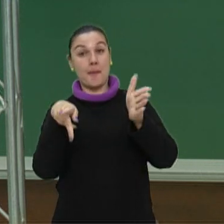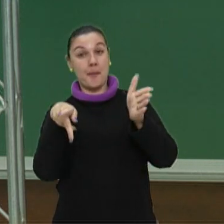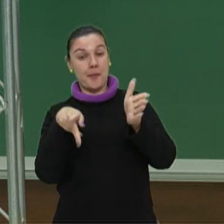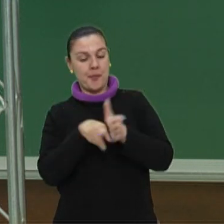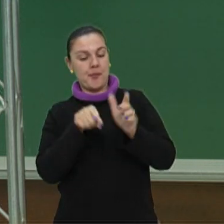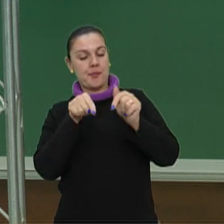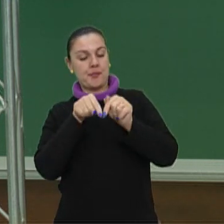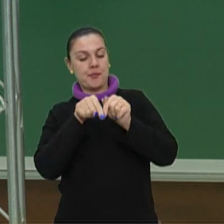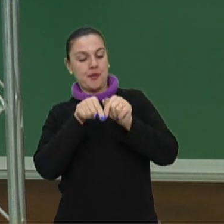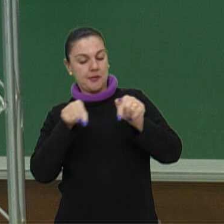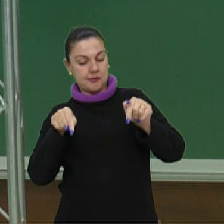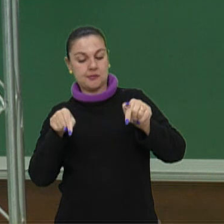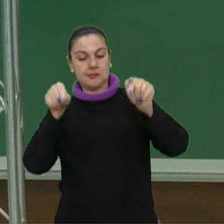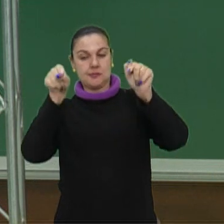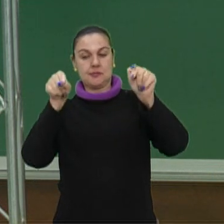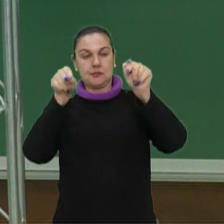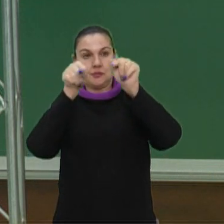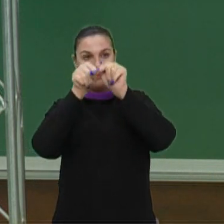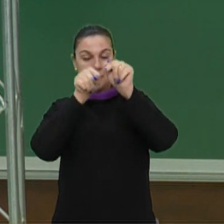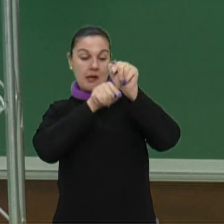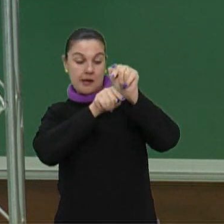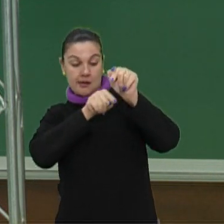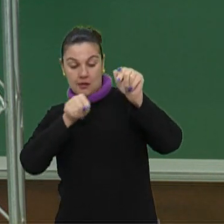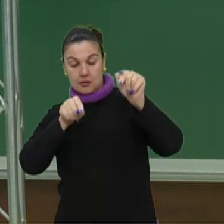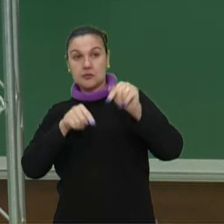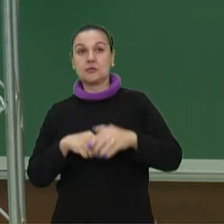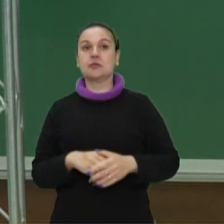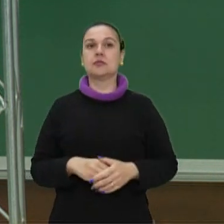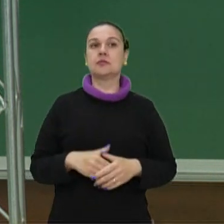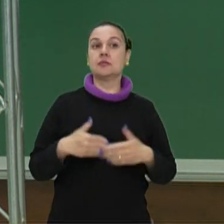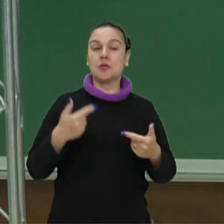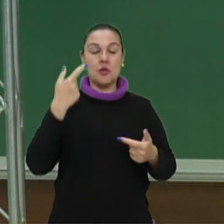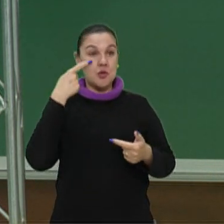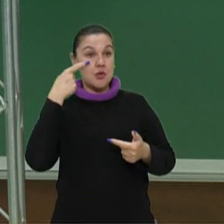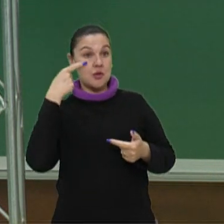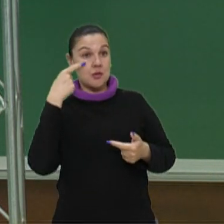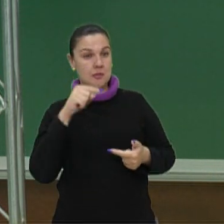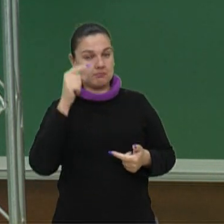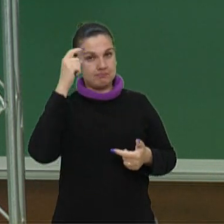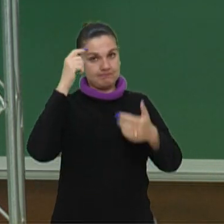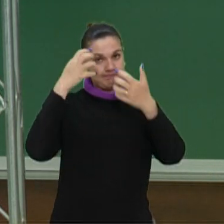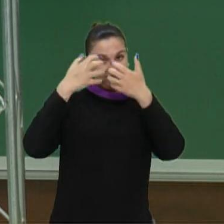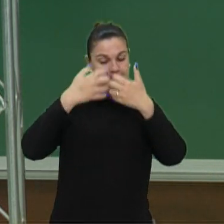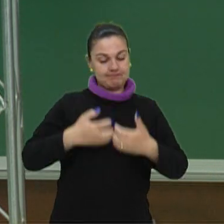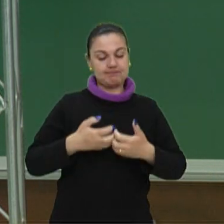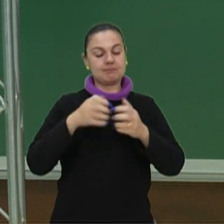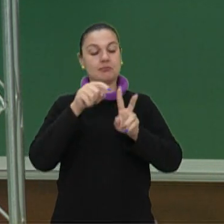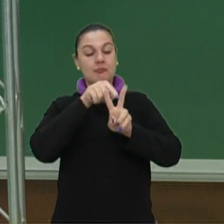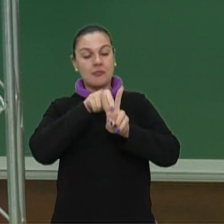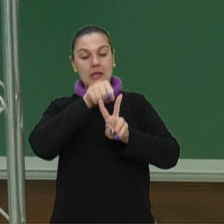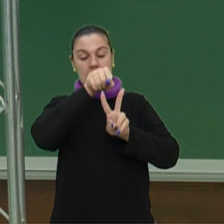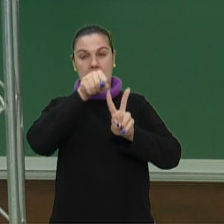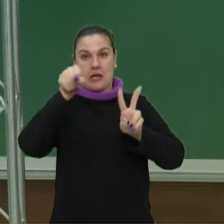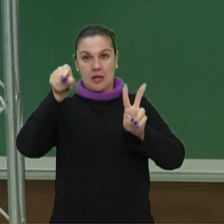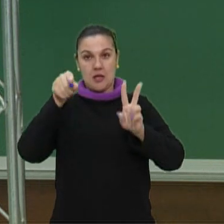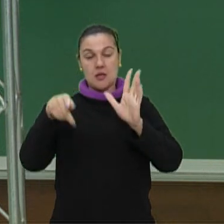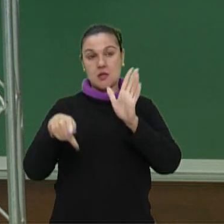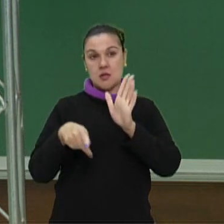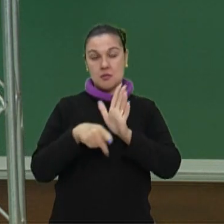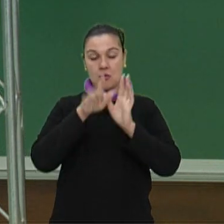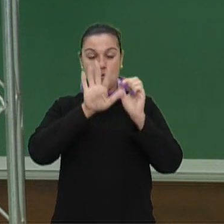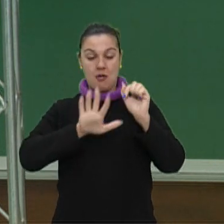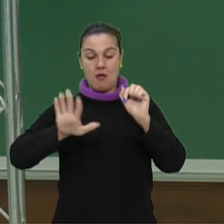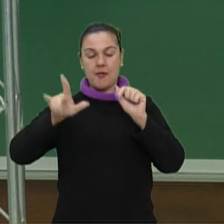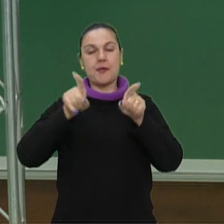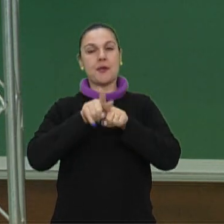as medidas dos lados de um retângulo. Descubra mentalmente as raízes e calcule a área e o perímetro